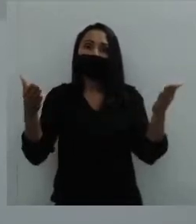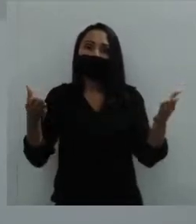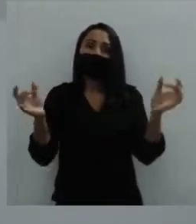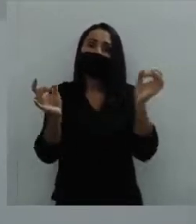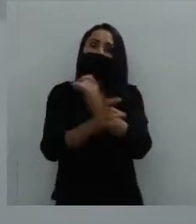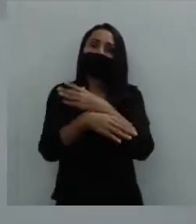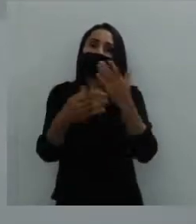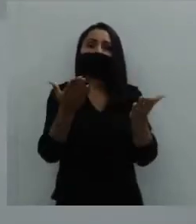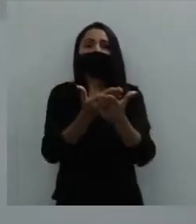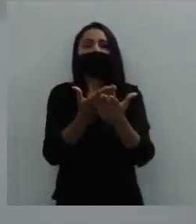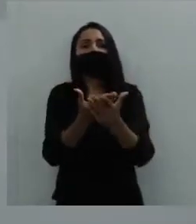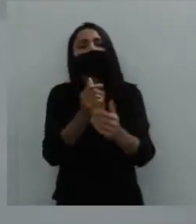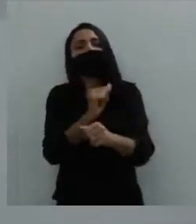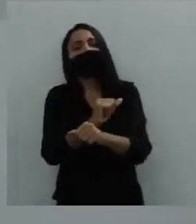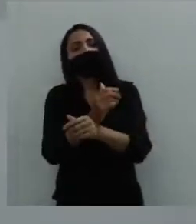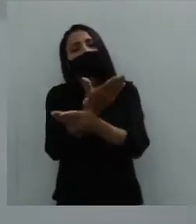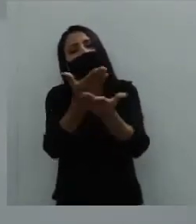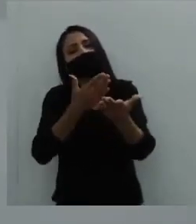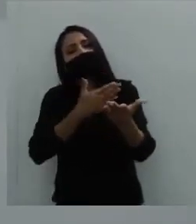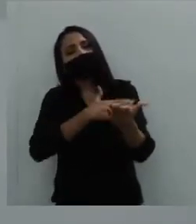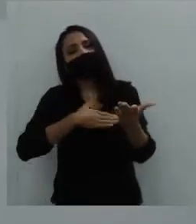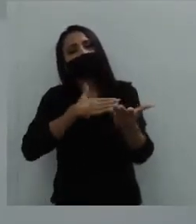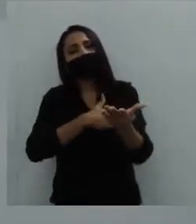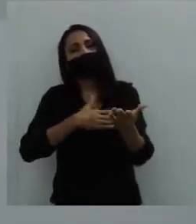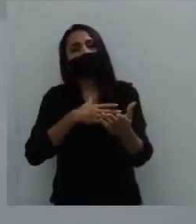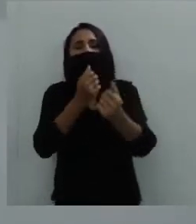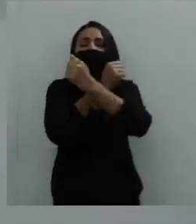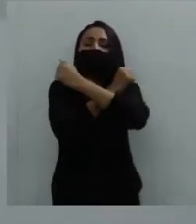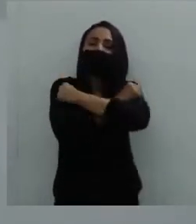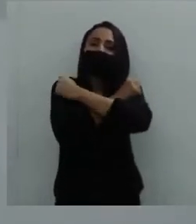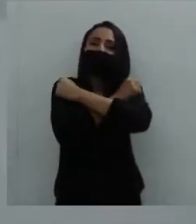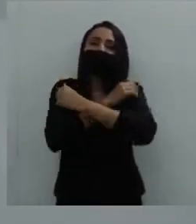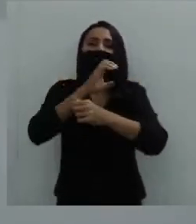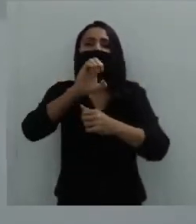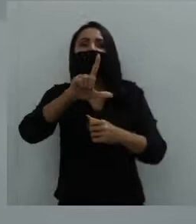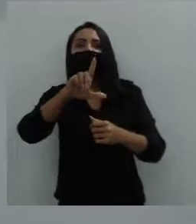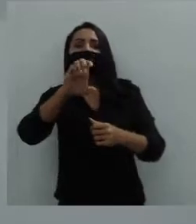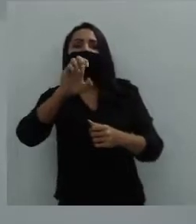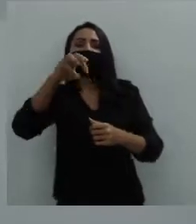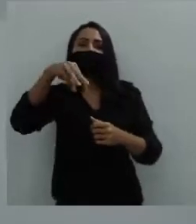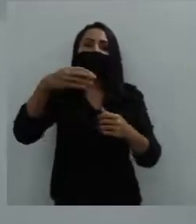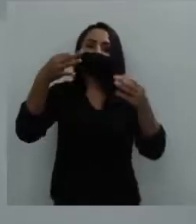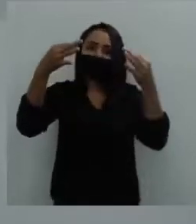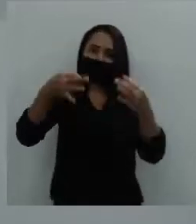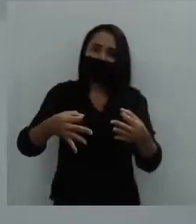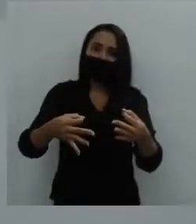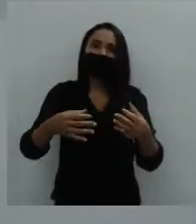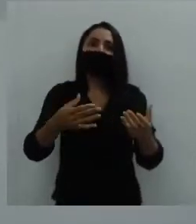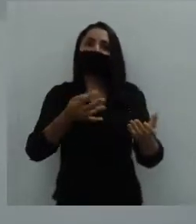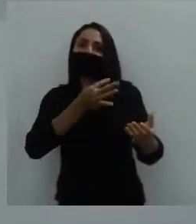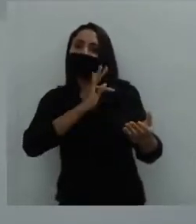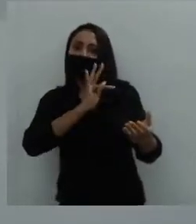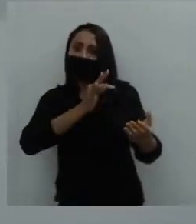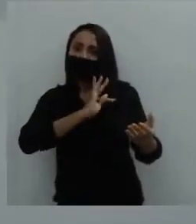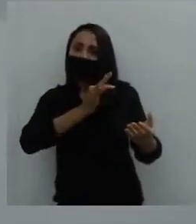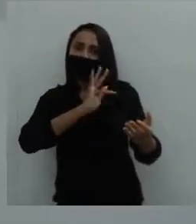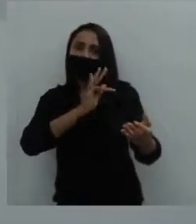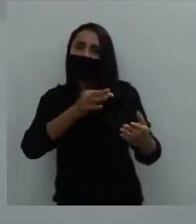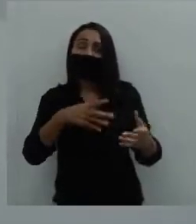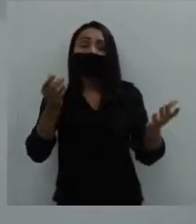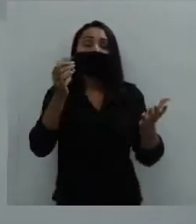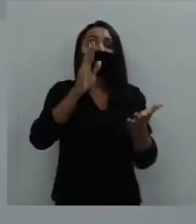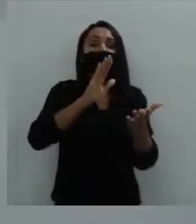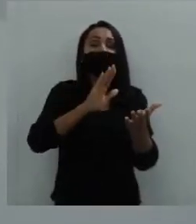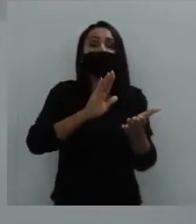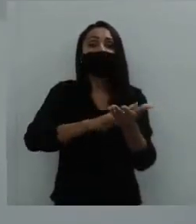aqui esperando que vocês tenham gostado. Um forte abraço para Ellen, certo? A nossa técnica do som, e a